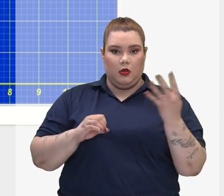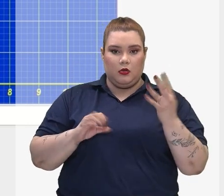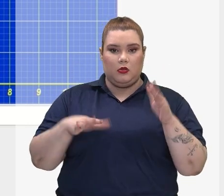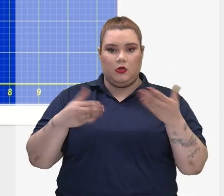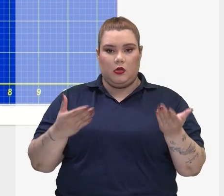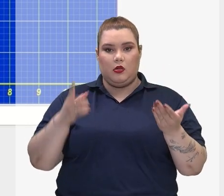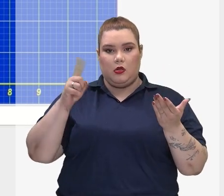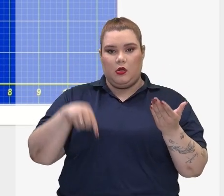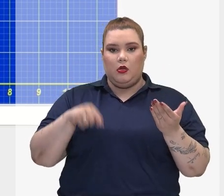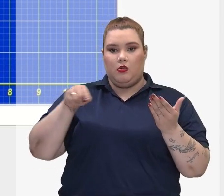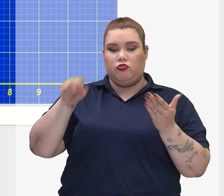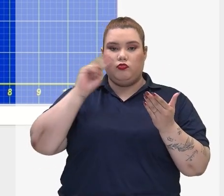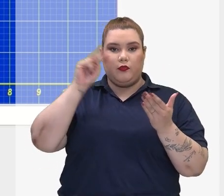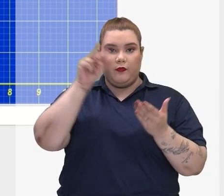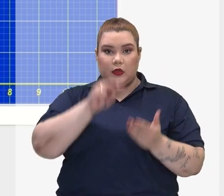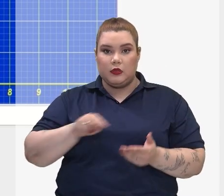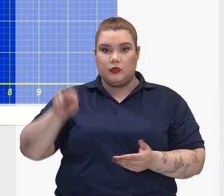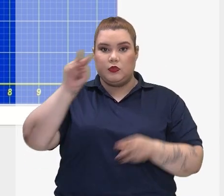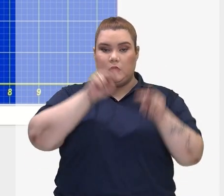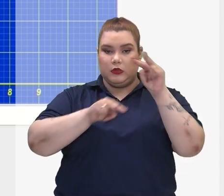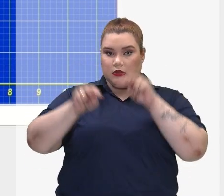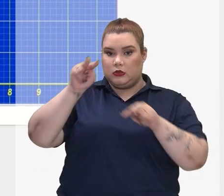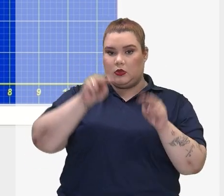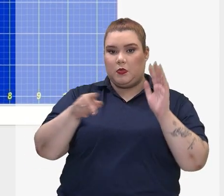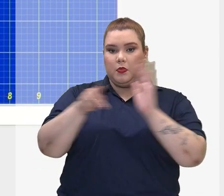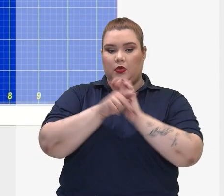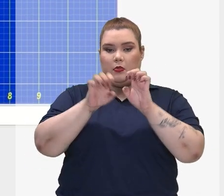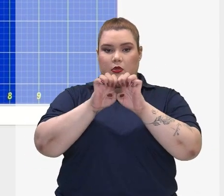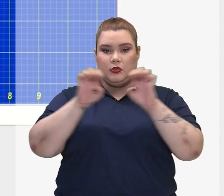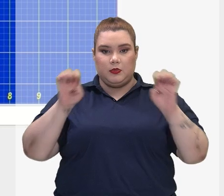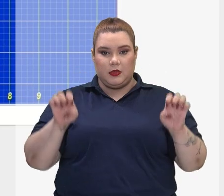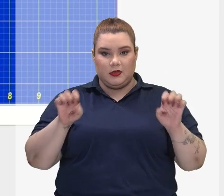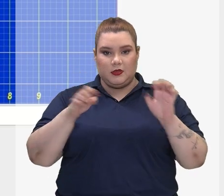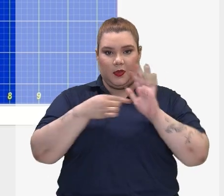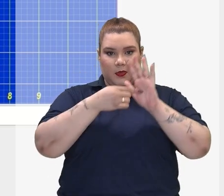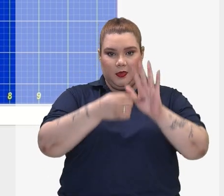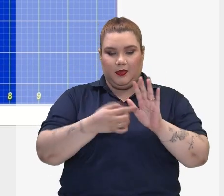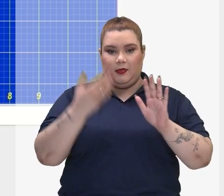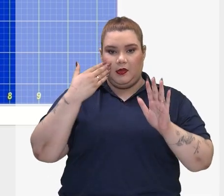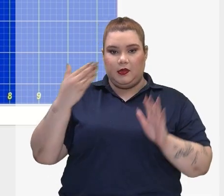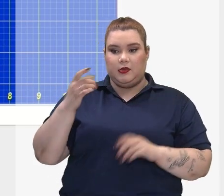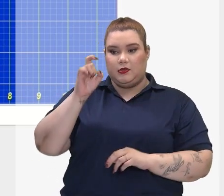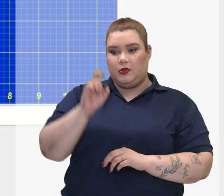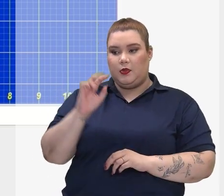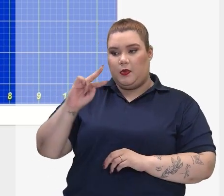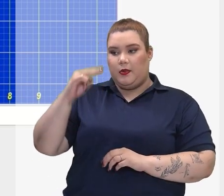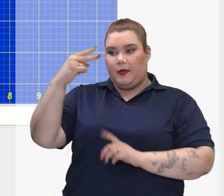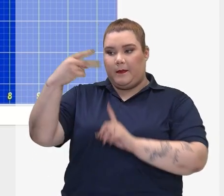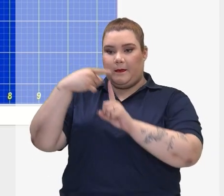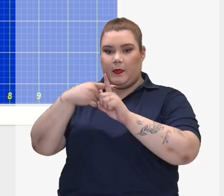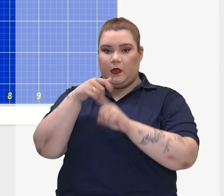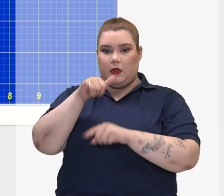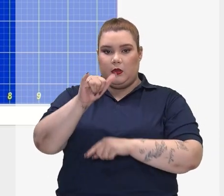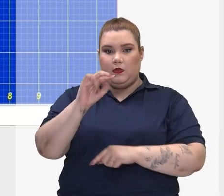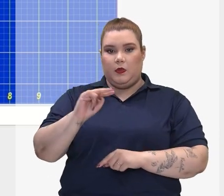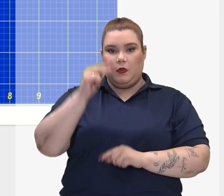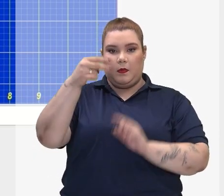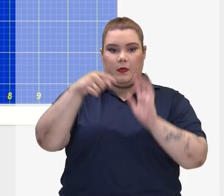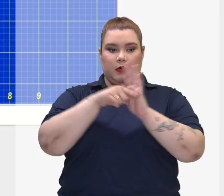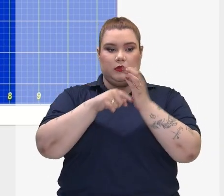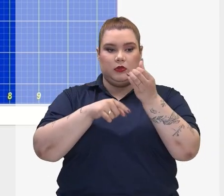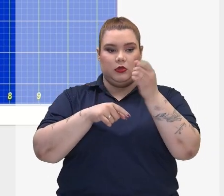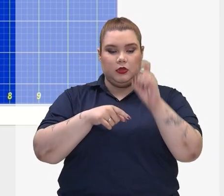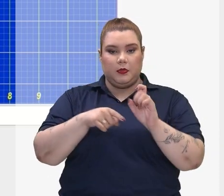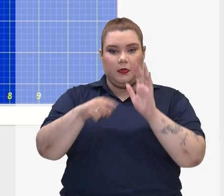essa daqui é a visualização da nossa expressão aqui, né? X ao quadrado mais y ao quadrado menos 6x